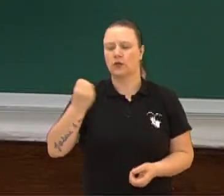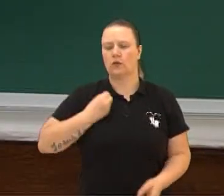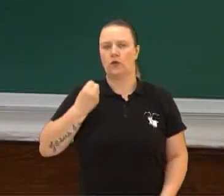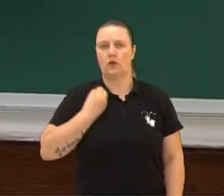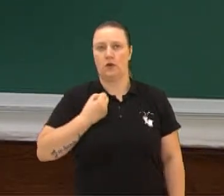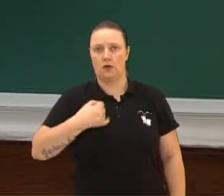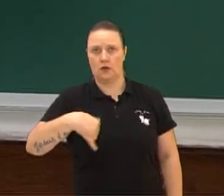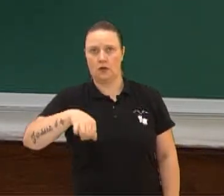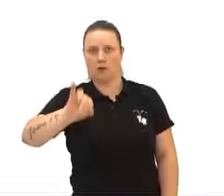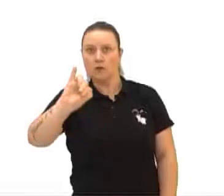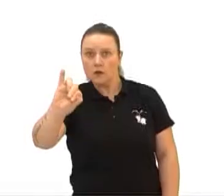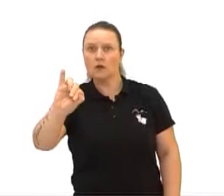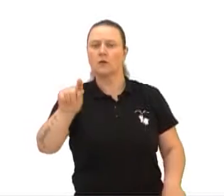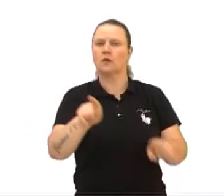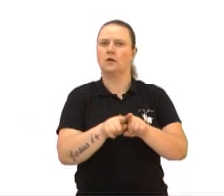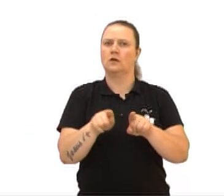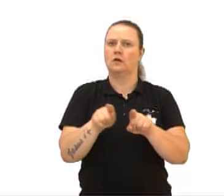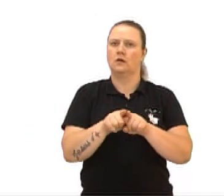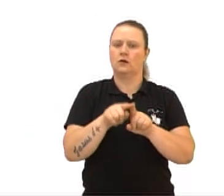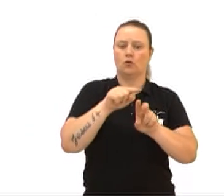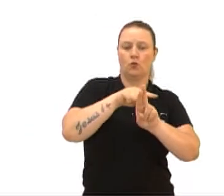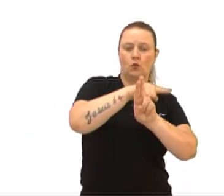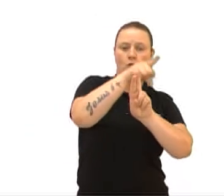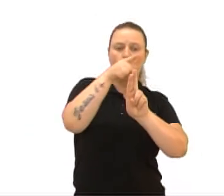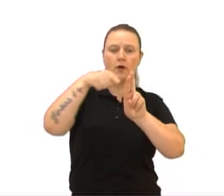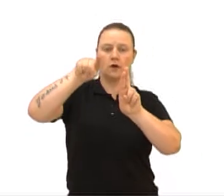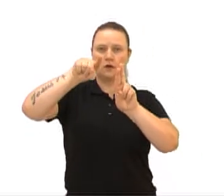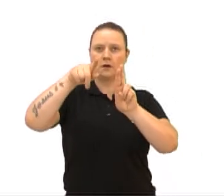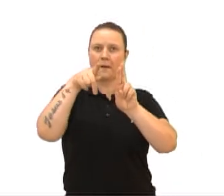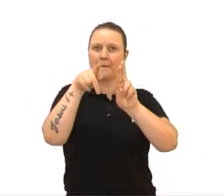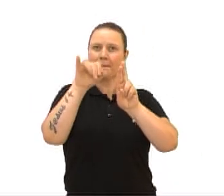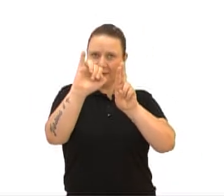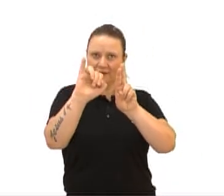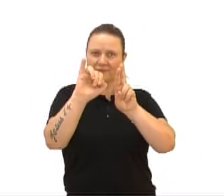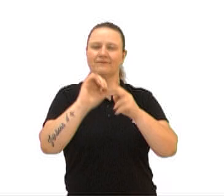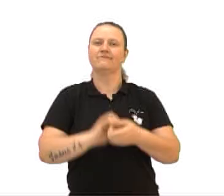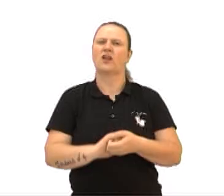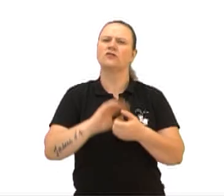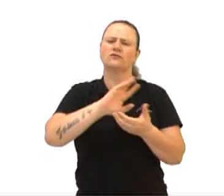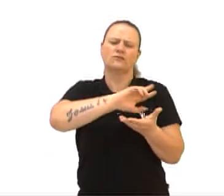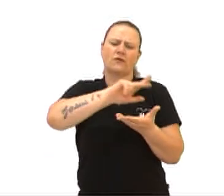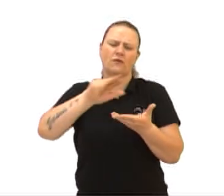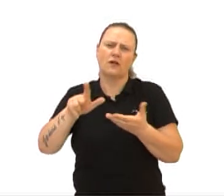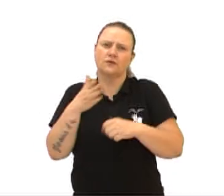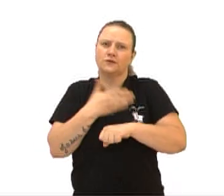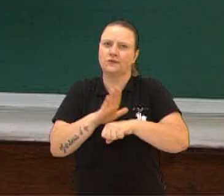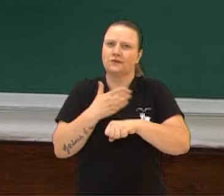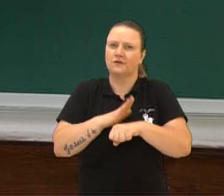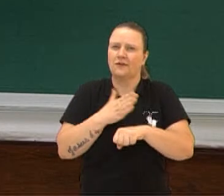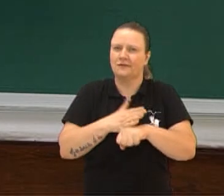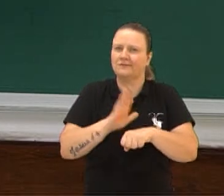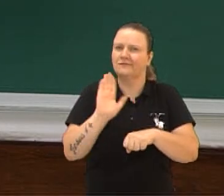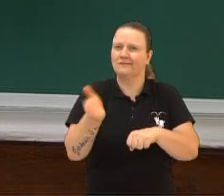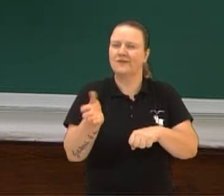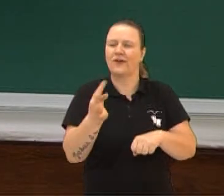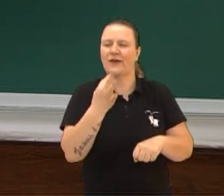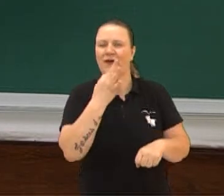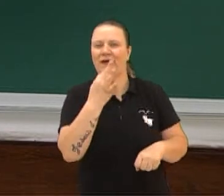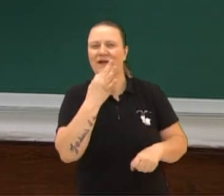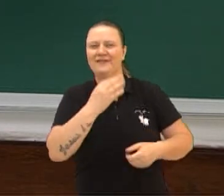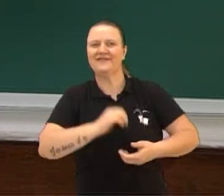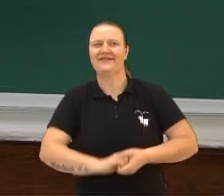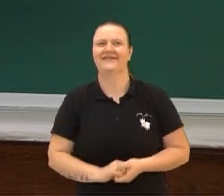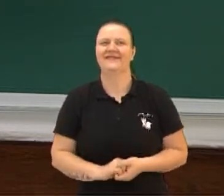irracional, né, que é o π, em várias atividades, aí, em vários exercícios super práticos, tá